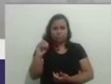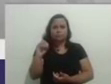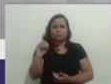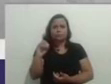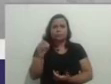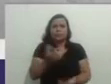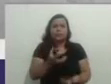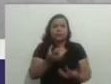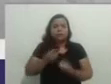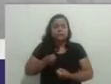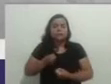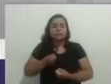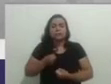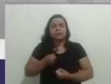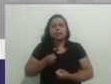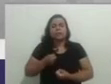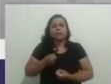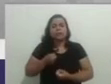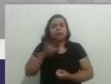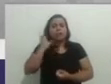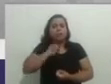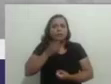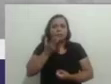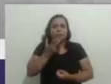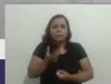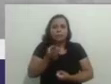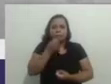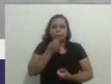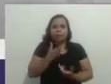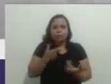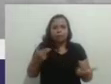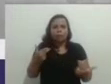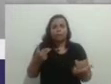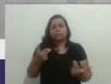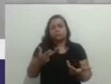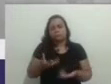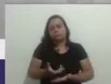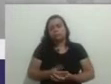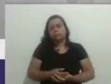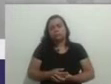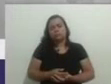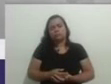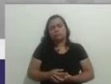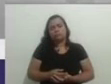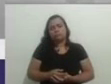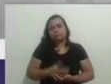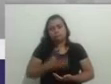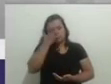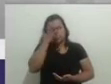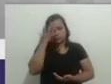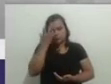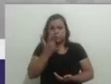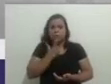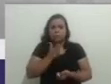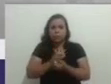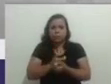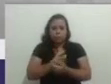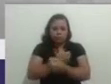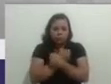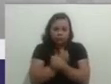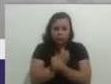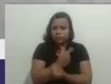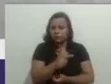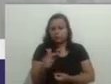uma palavra de tipo não desista da vida gente não tem uma pessoa próxima que possa dar um abraço nessa pessoa